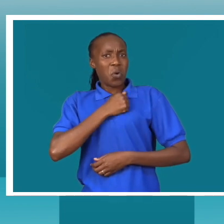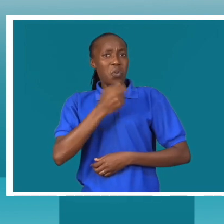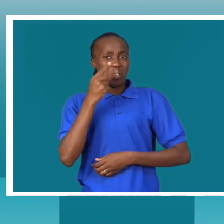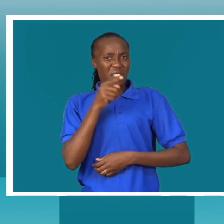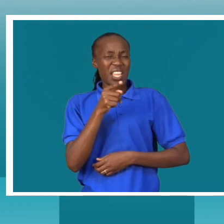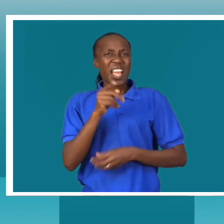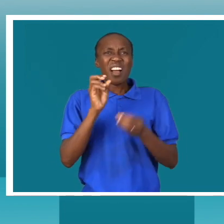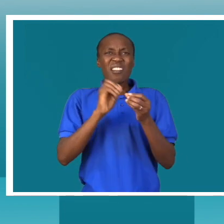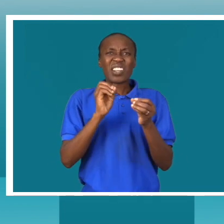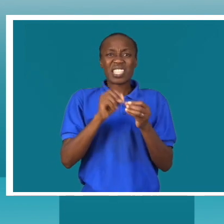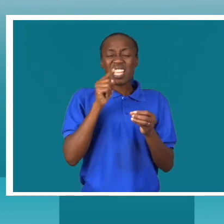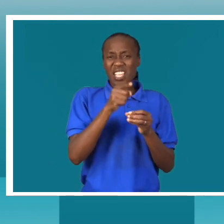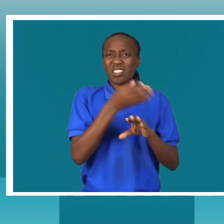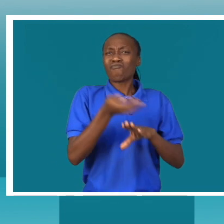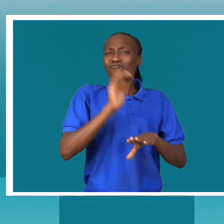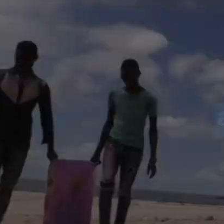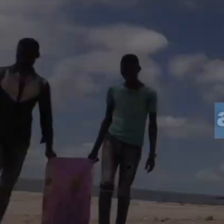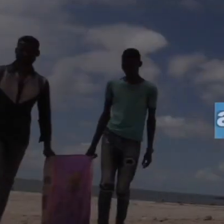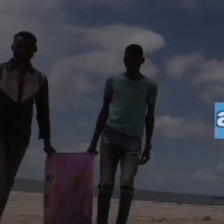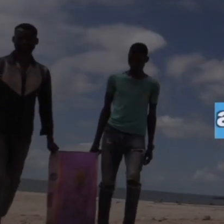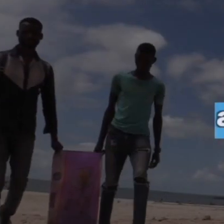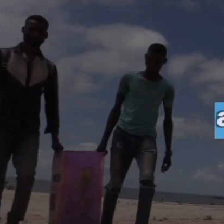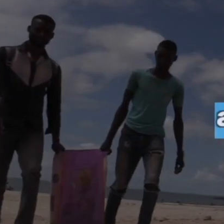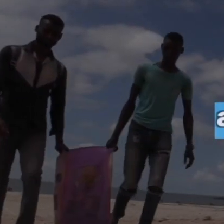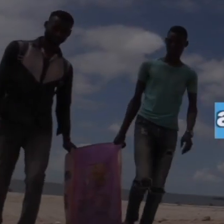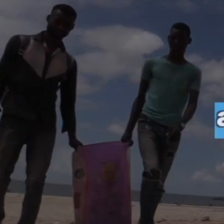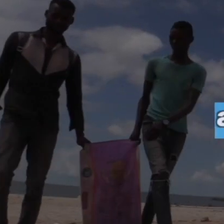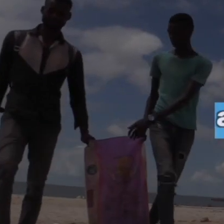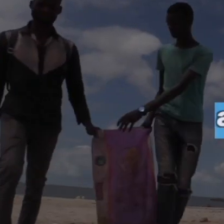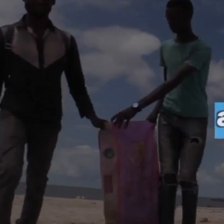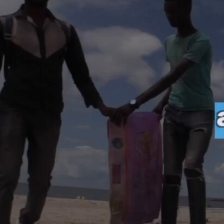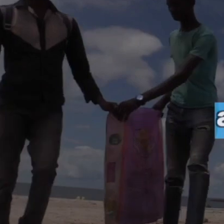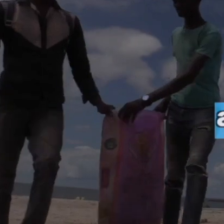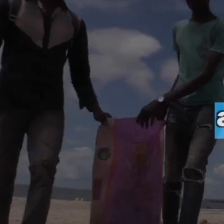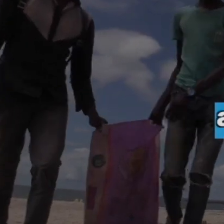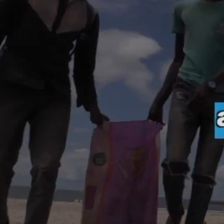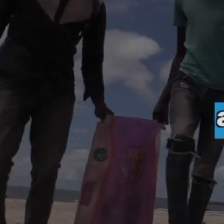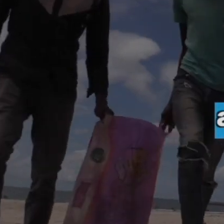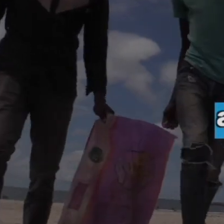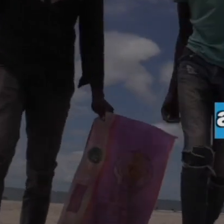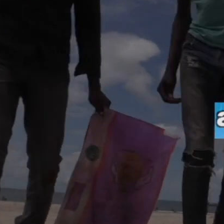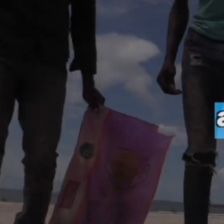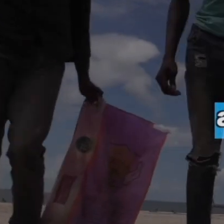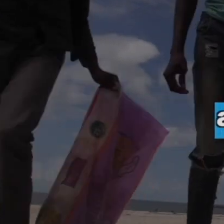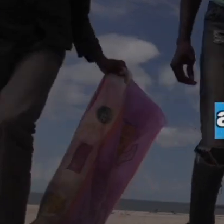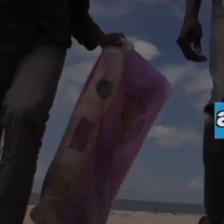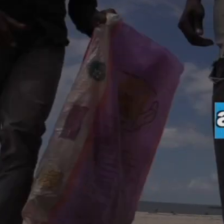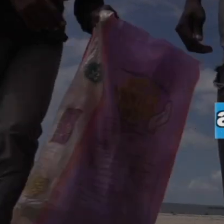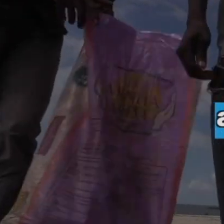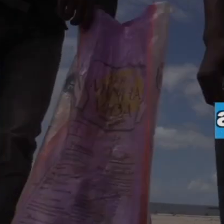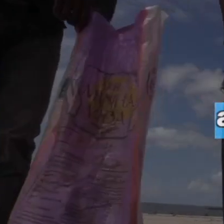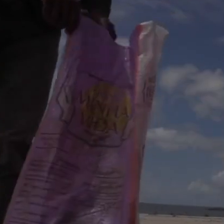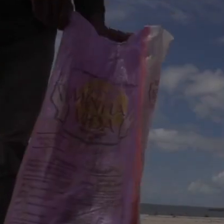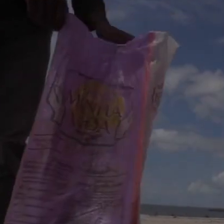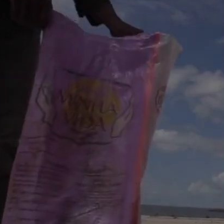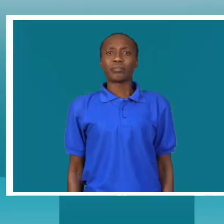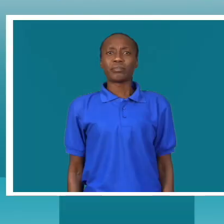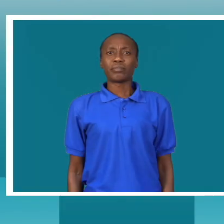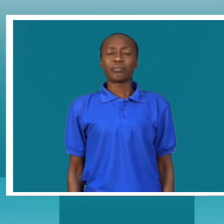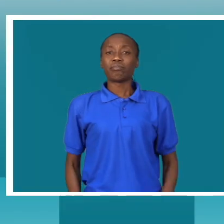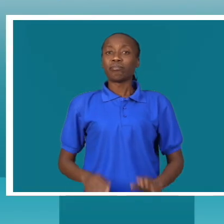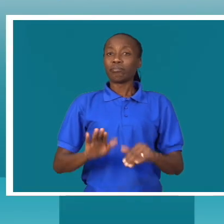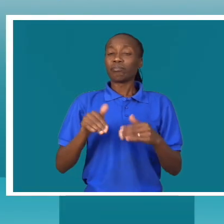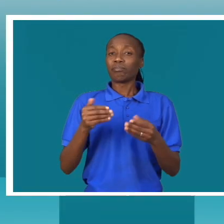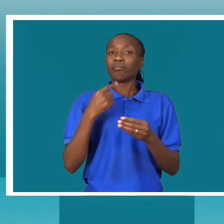mas também houve quem a desencorajar a mgm lá e agora é mania e